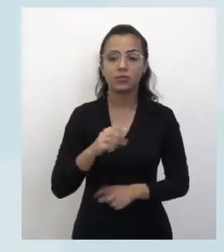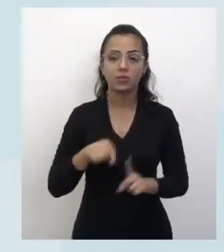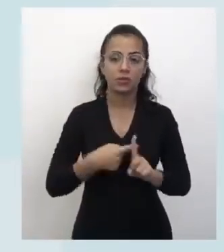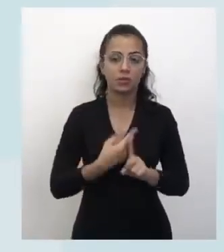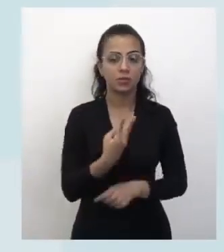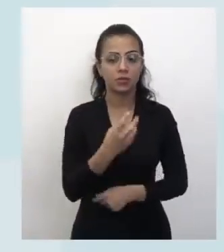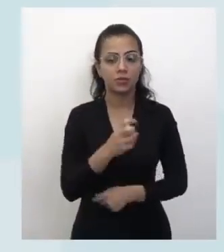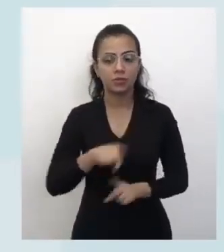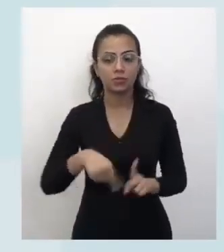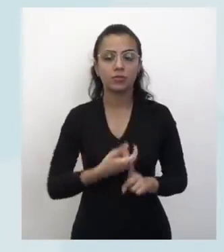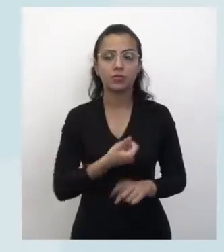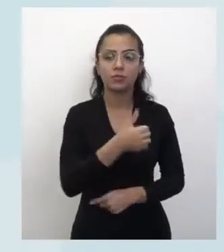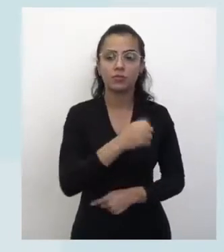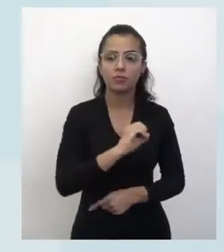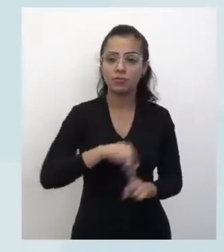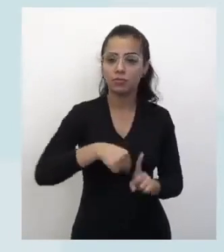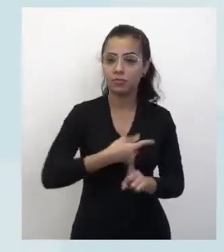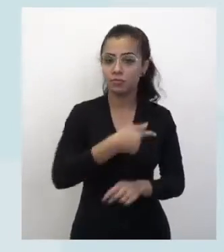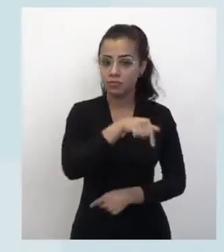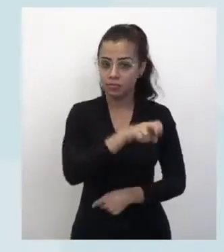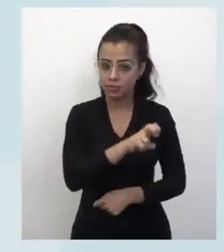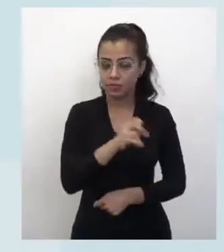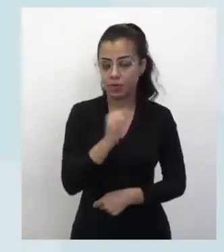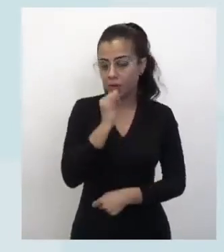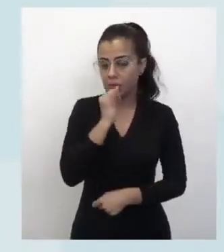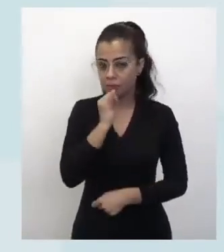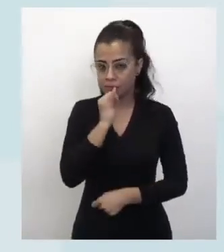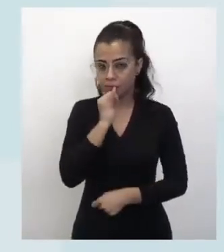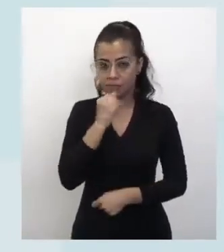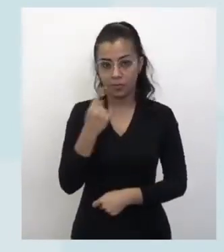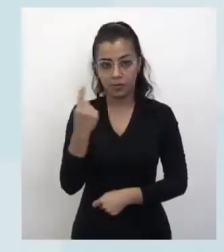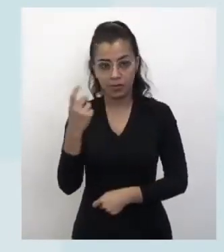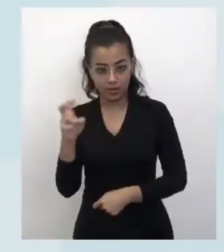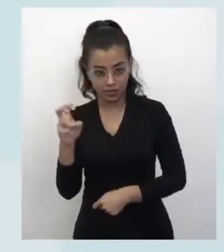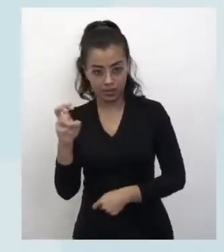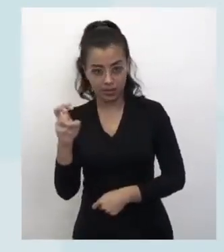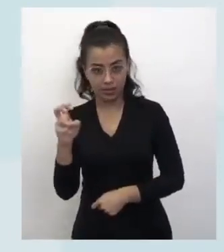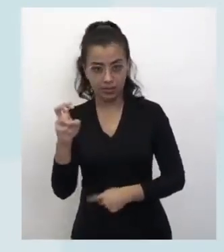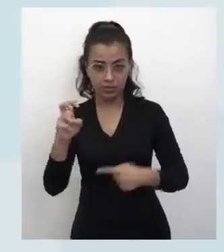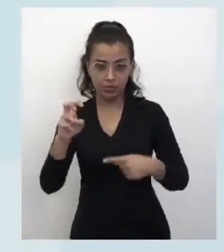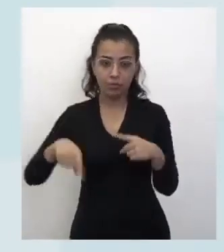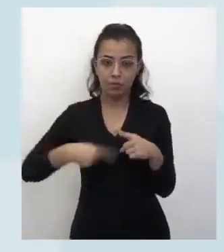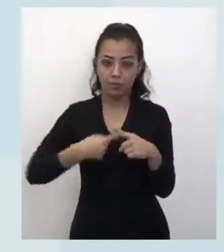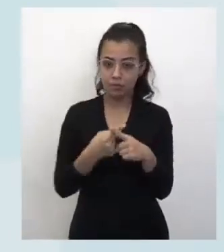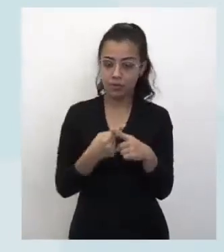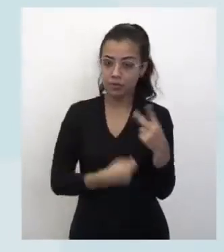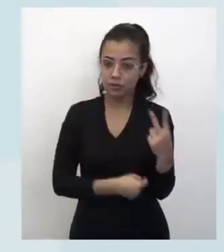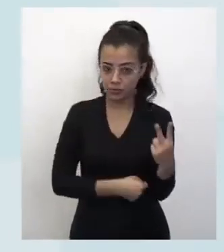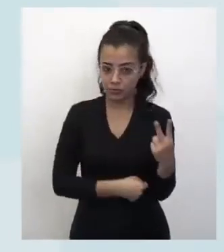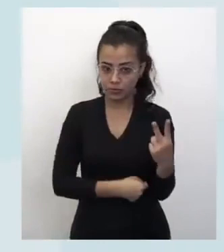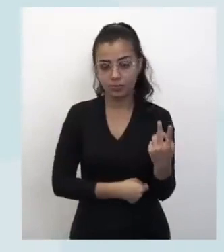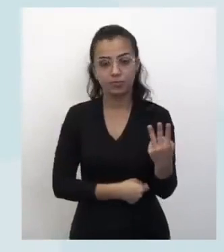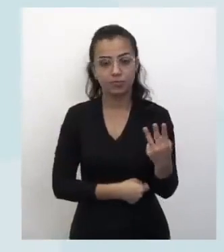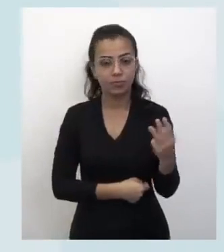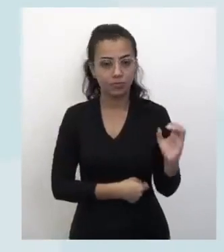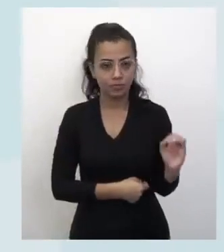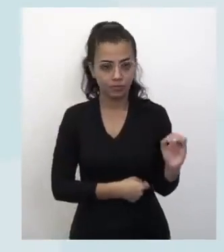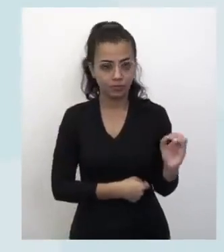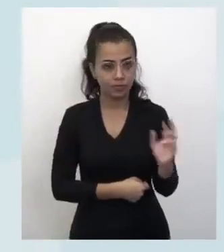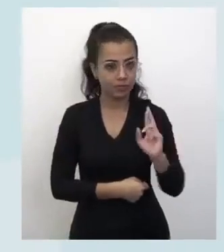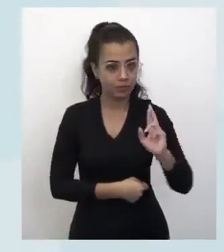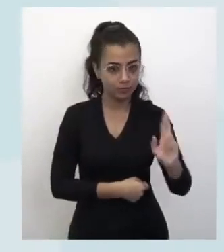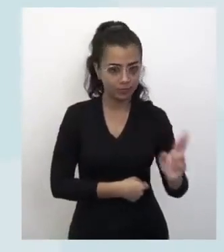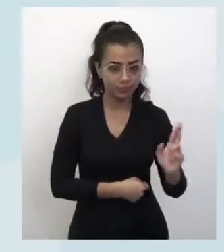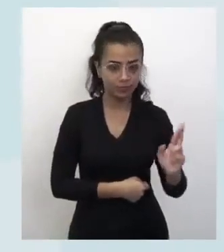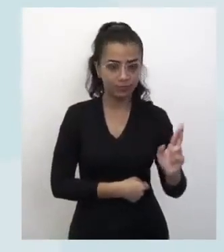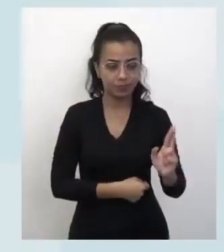eu quiser multiplicar, eu poderia. Então, por exemplo, ó, 15 que multiplica o 2, dá 30, né? Então, 15 vezes